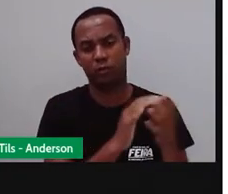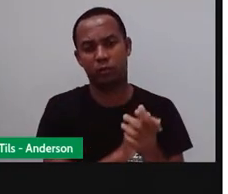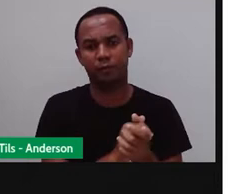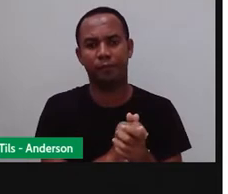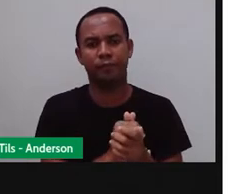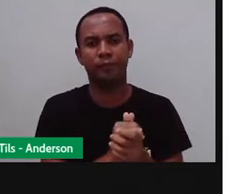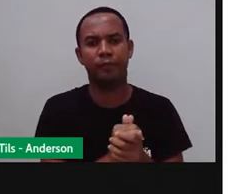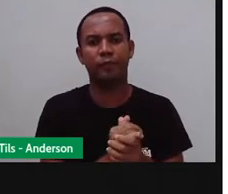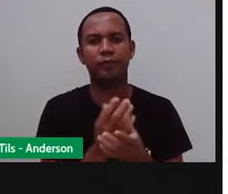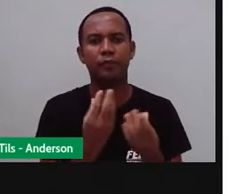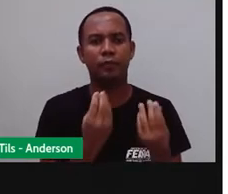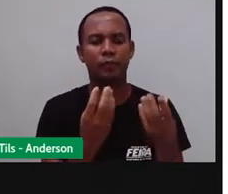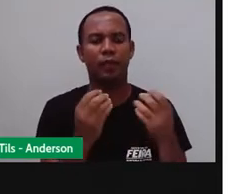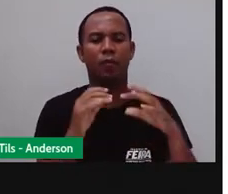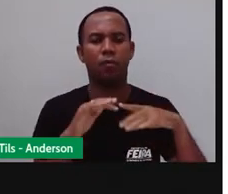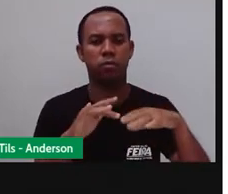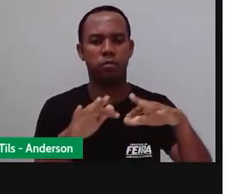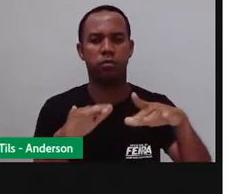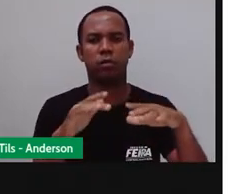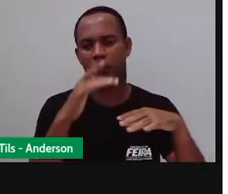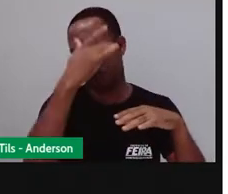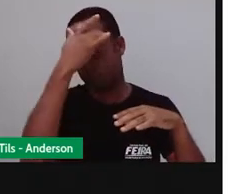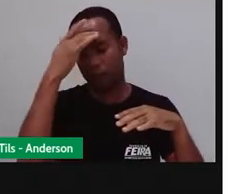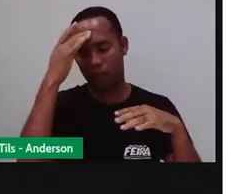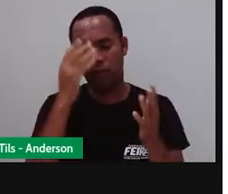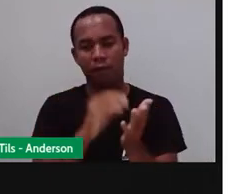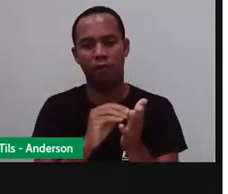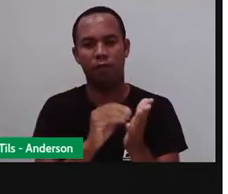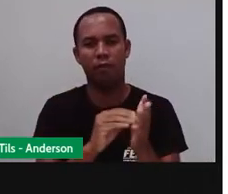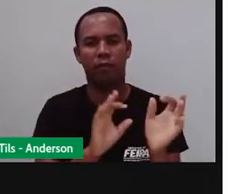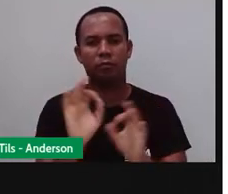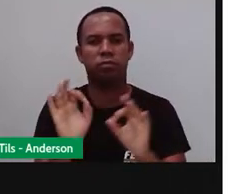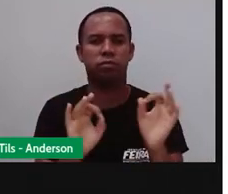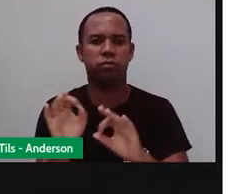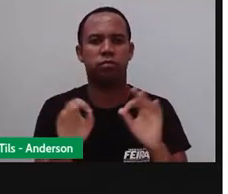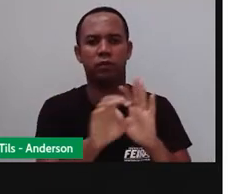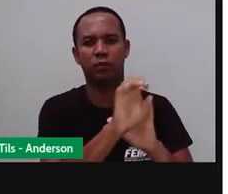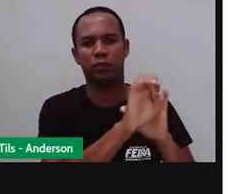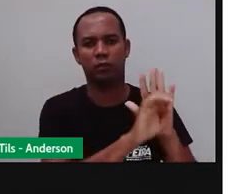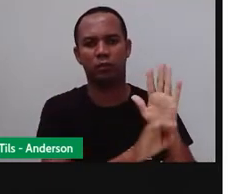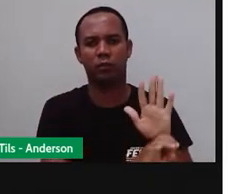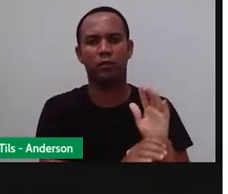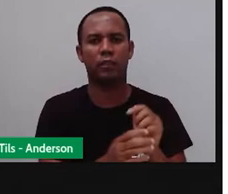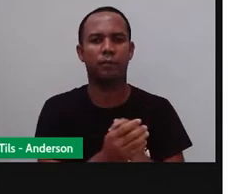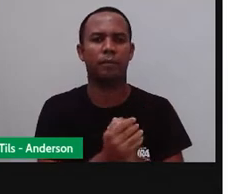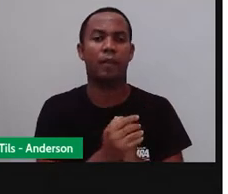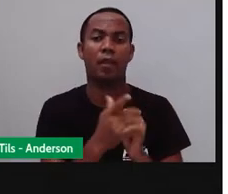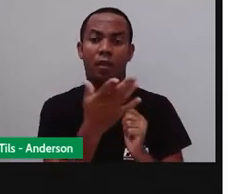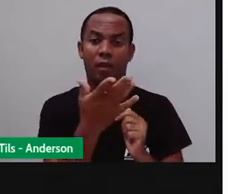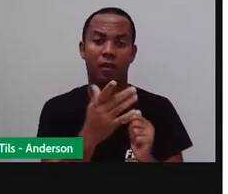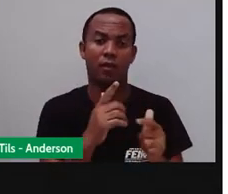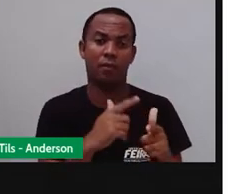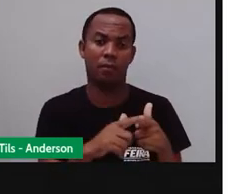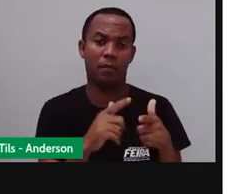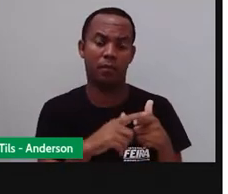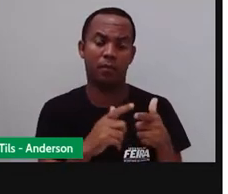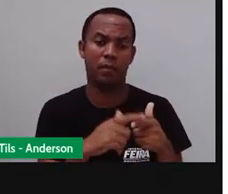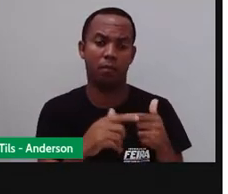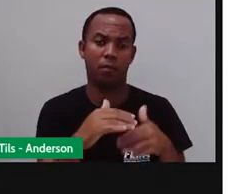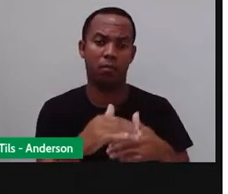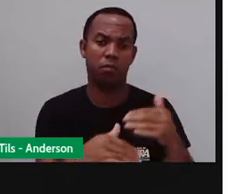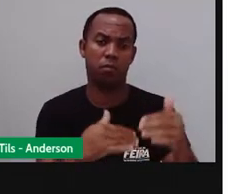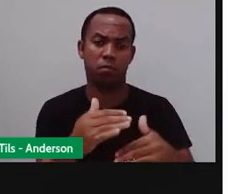essa grande aglomeração populacional, essa falta de estrutura, marca o quê? O início dos problemas ambientais que estão presentes na